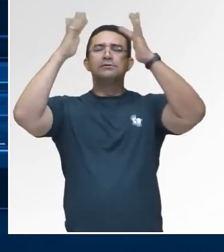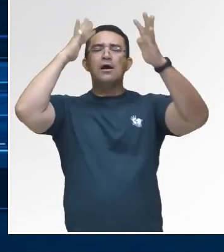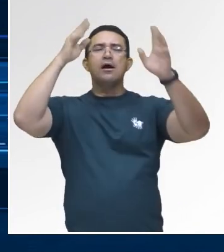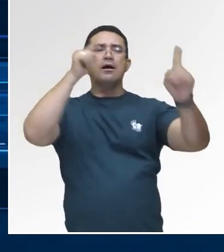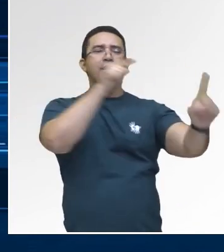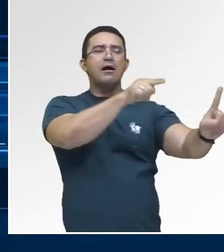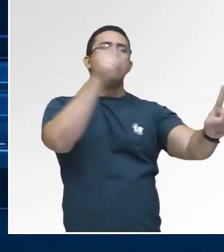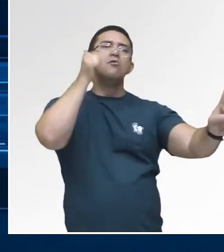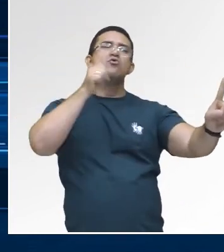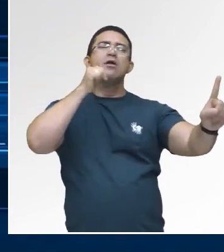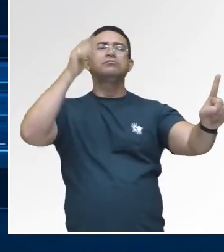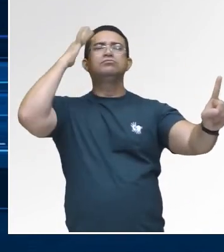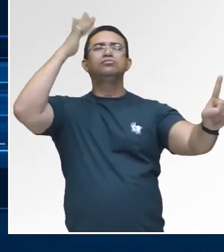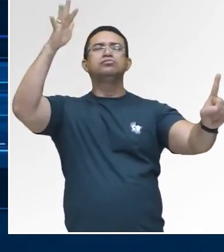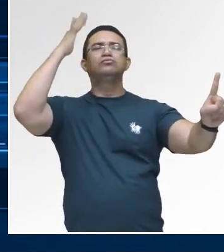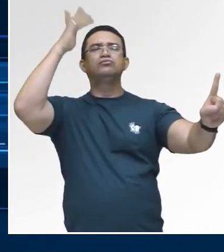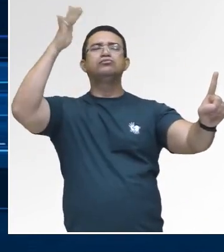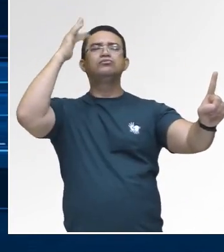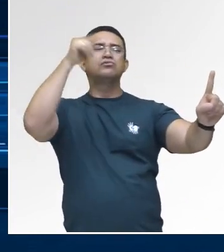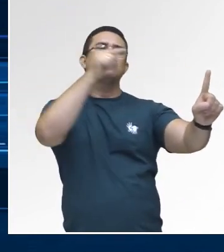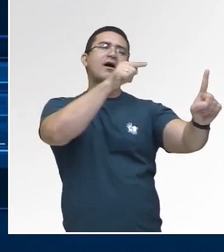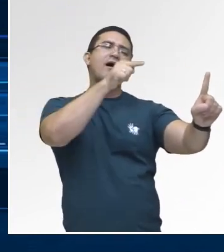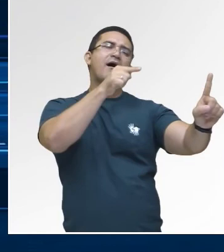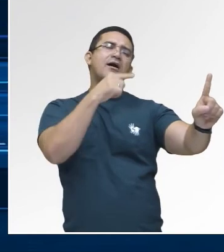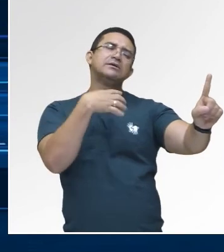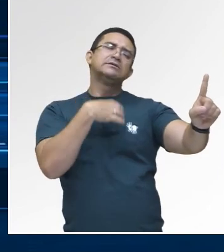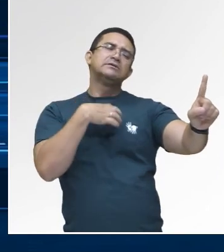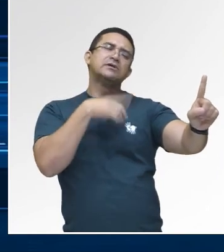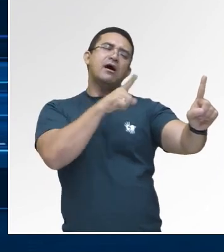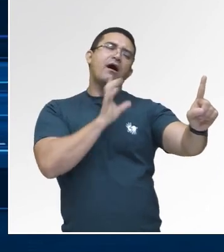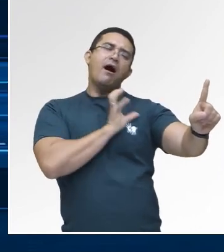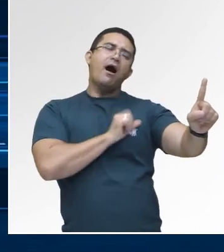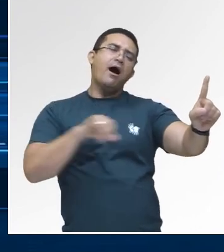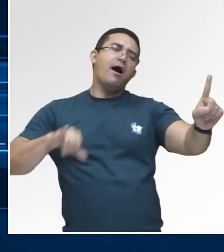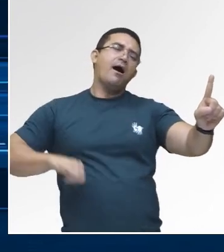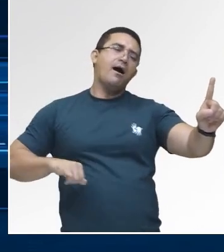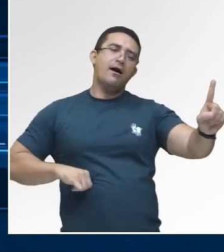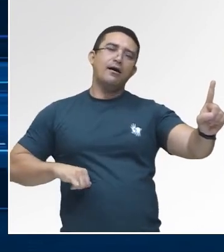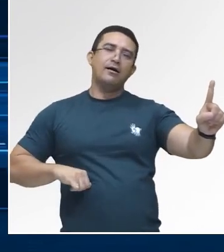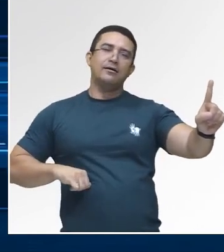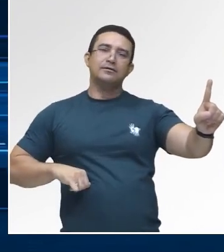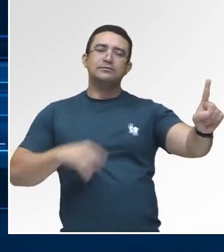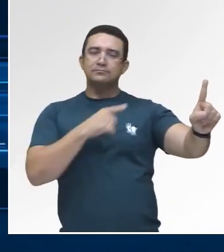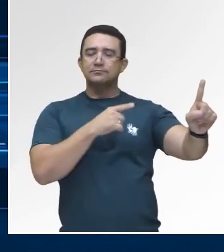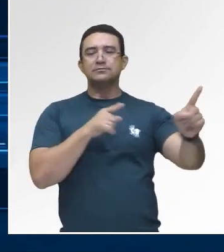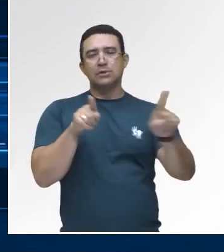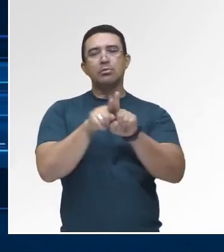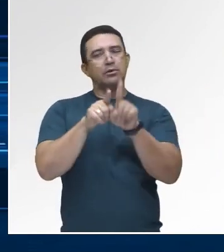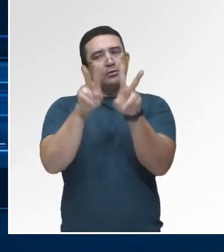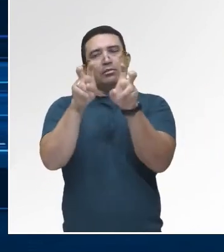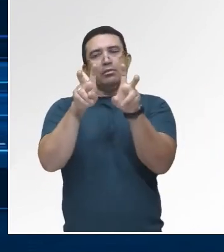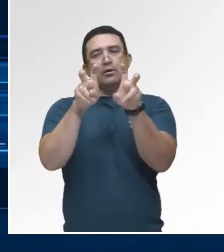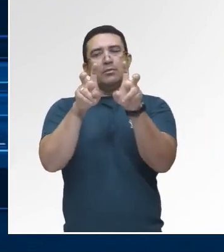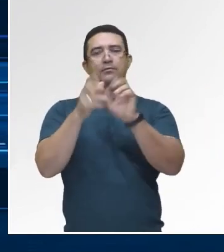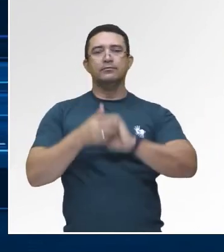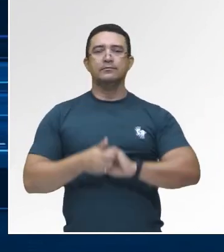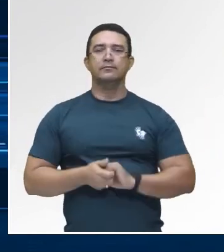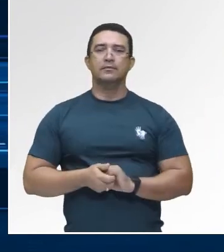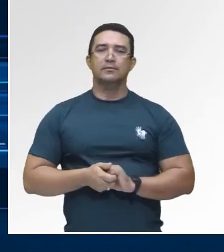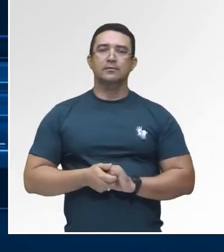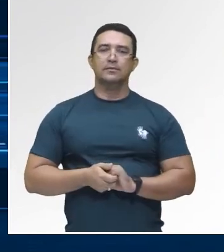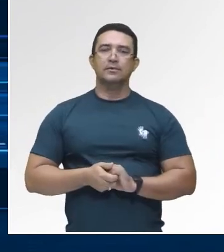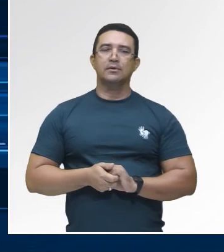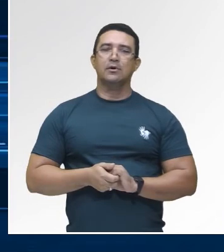ser idealizada, donzela, sentimental, né? Muito bem. O homem, vai